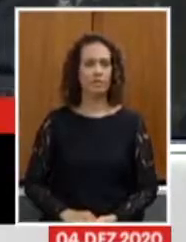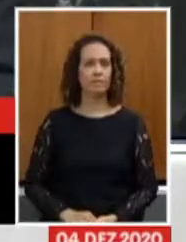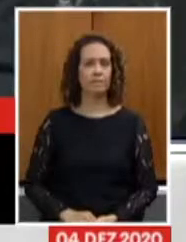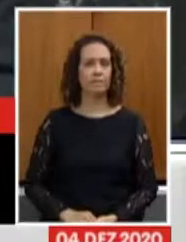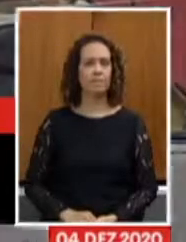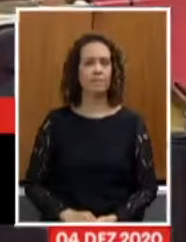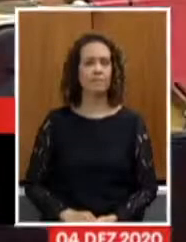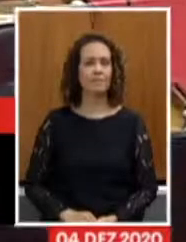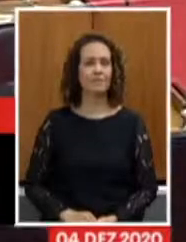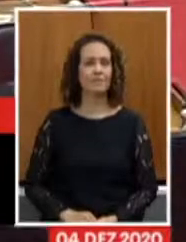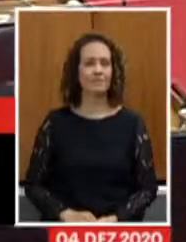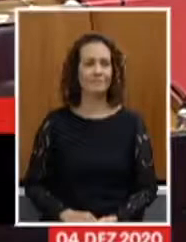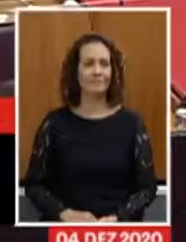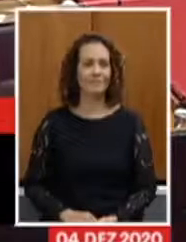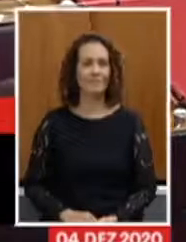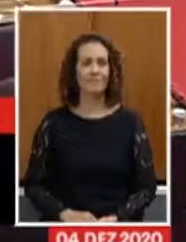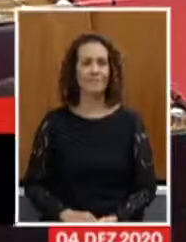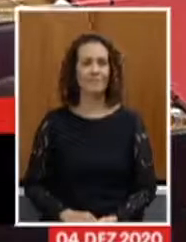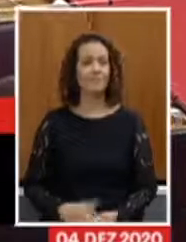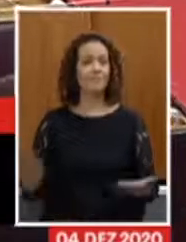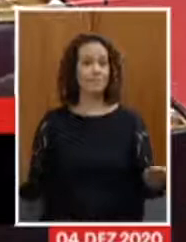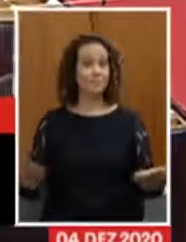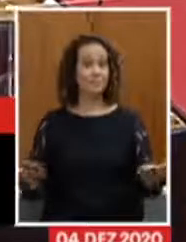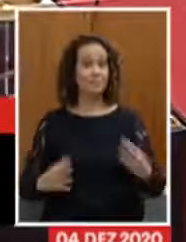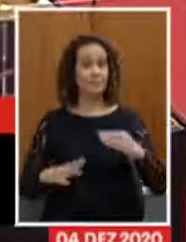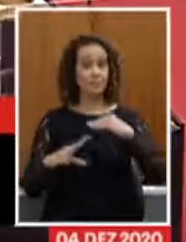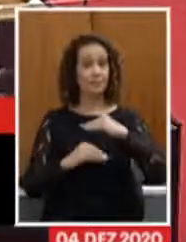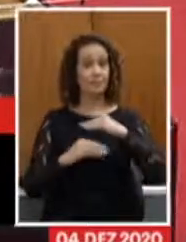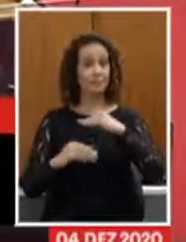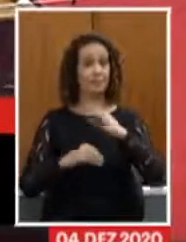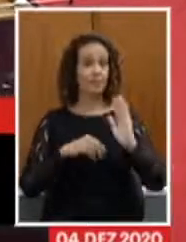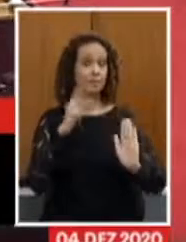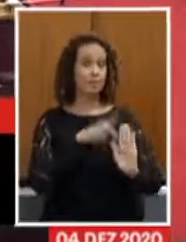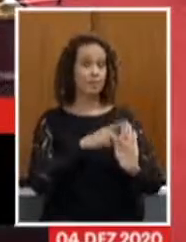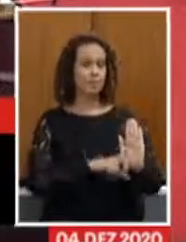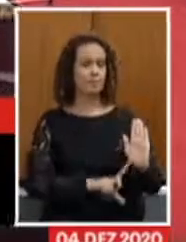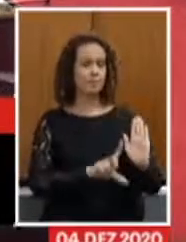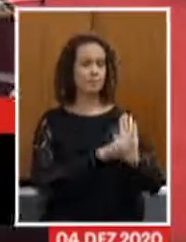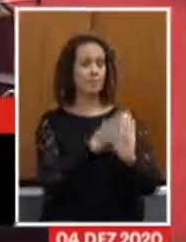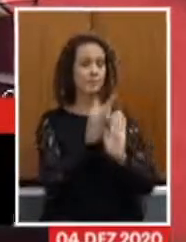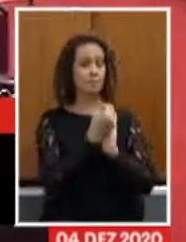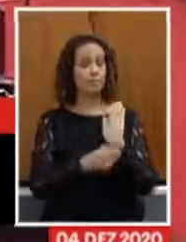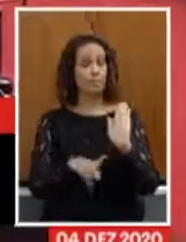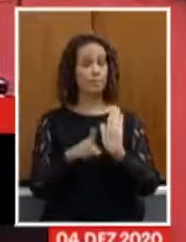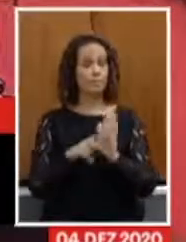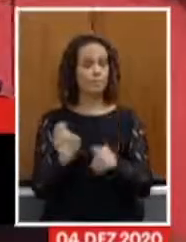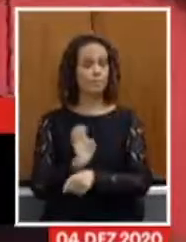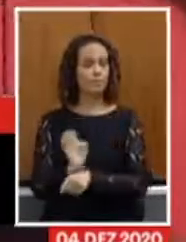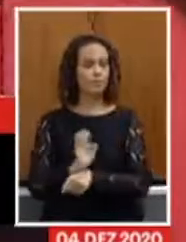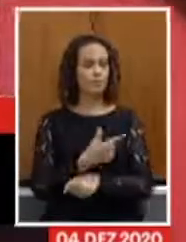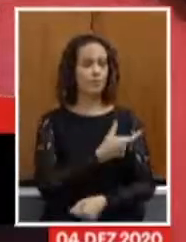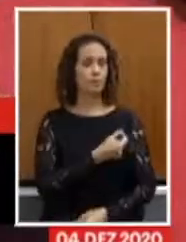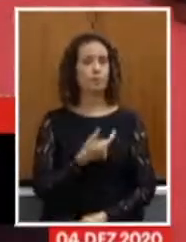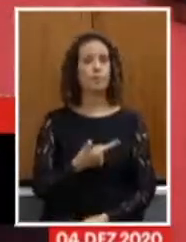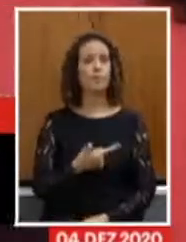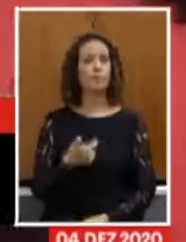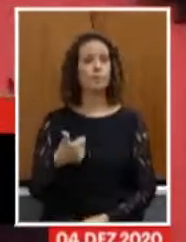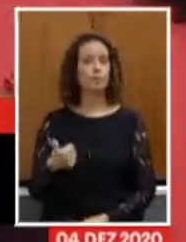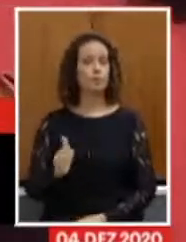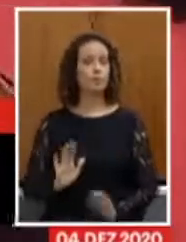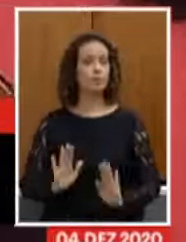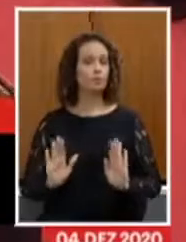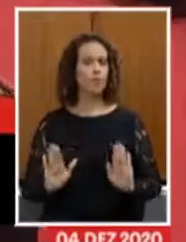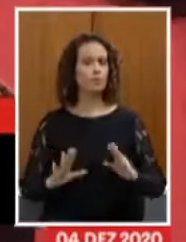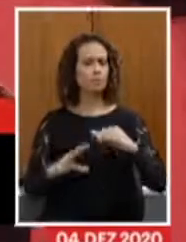Agora a votação das emendas ao projeto de lei que traz o orçamento do Estado para 2021, mas são as emendas com